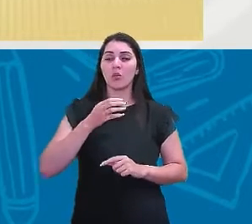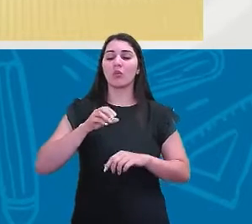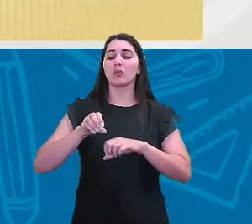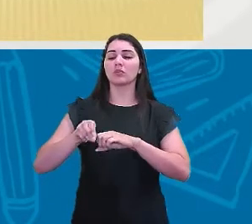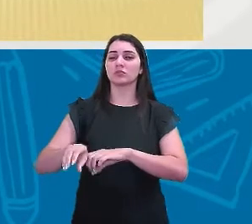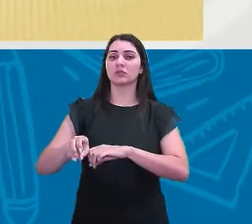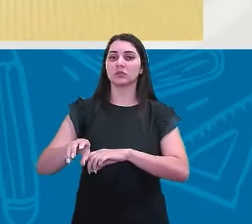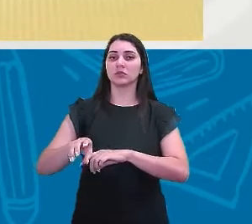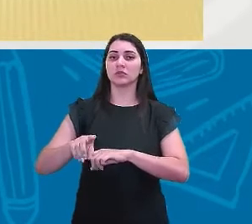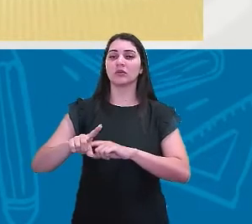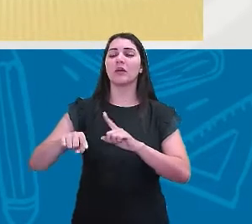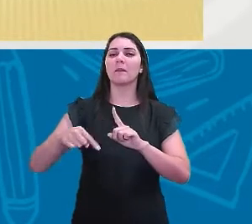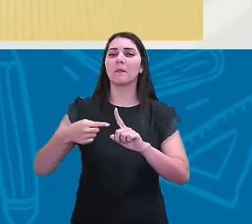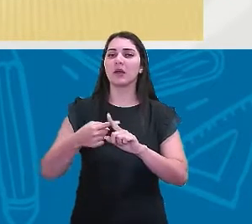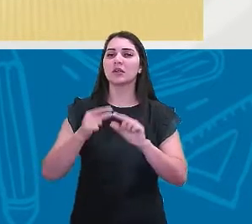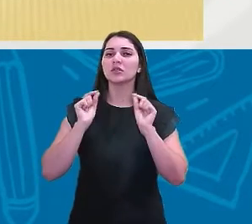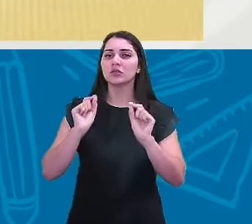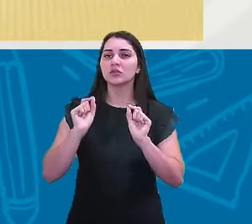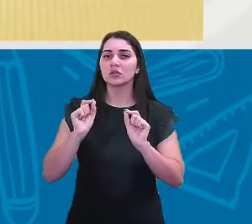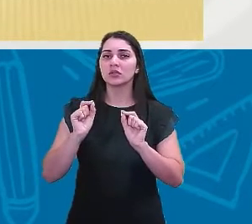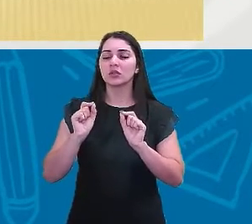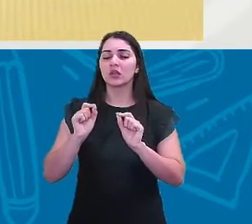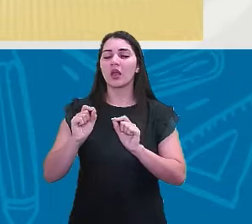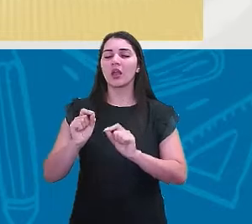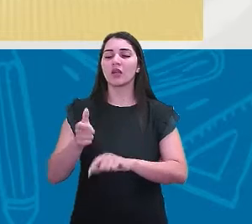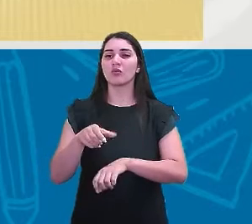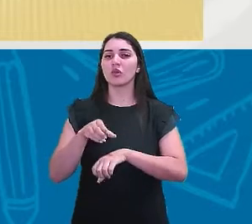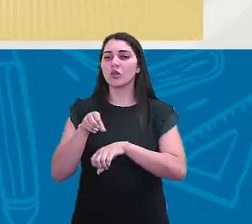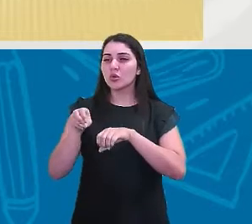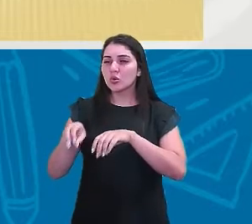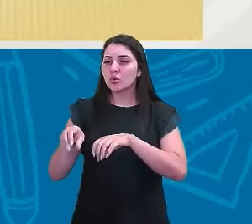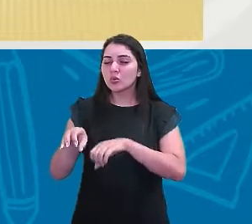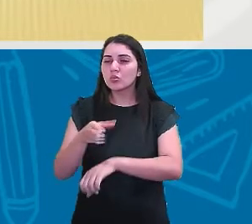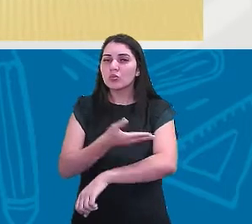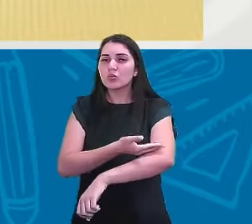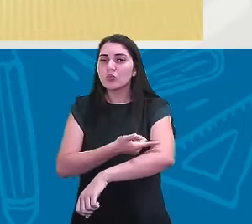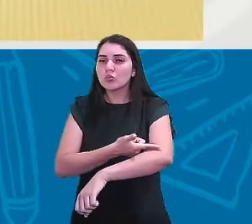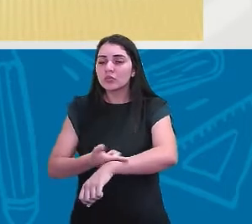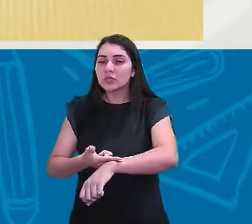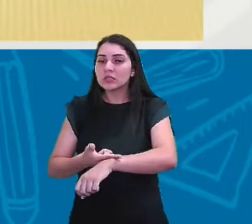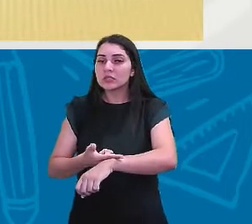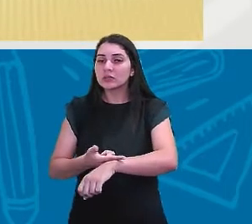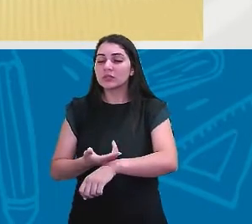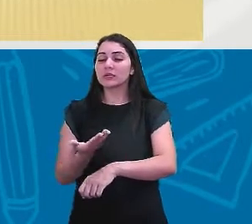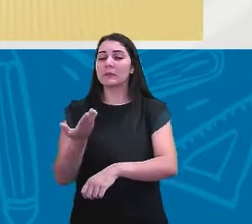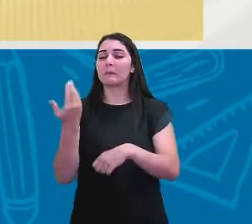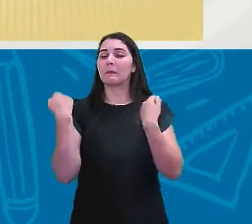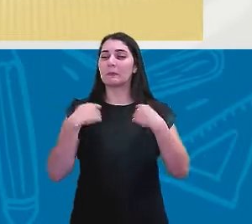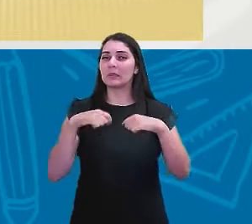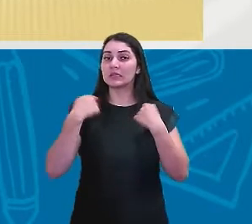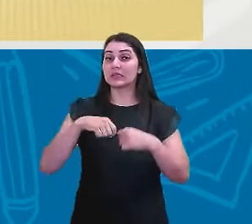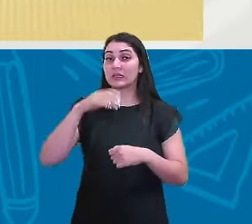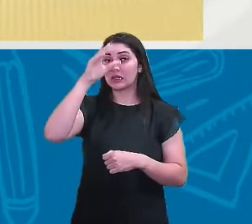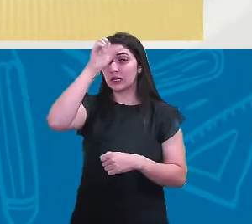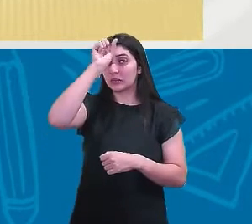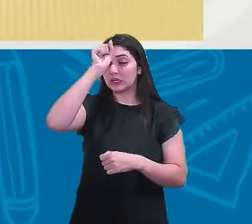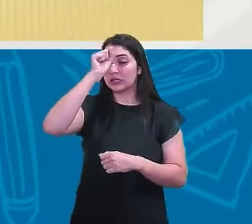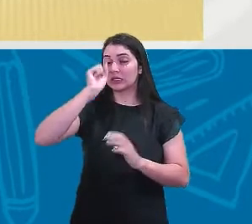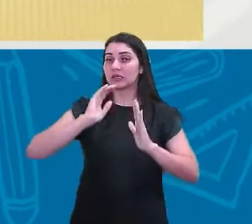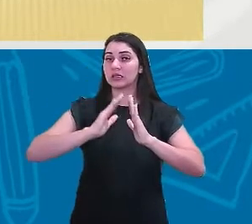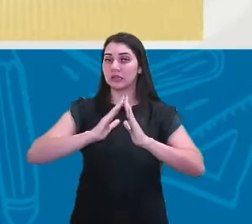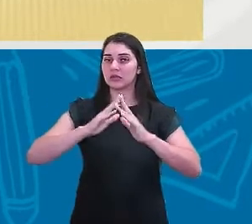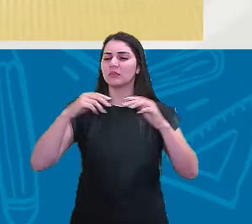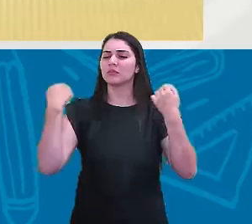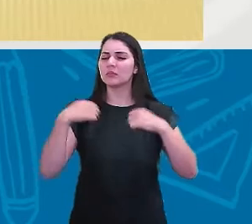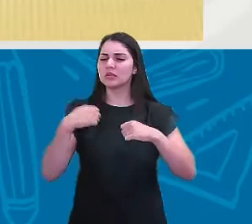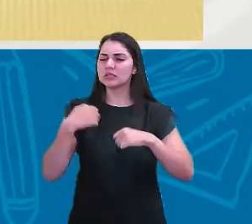digo mais, é uma educação doméstica. Ela vem de casa. Então, precisamos educar os nossos filhos para